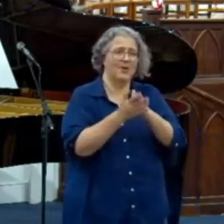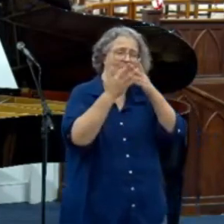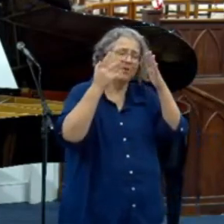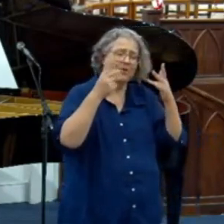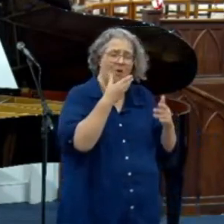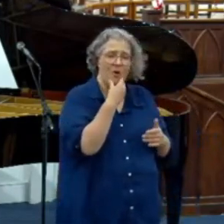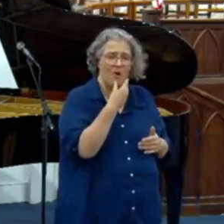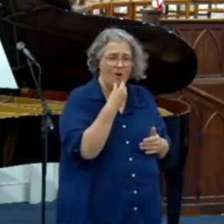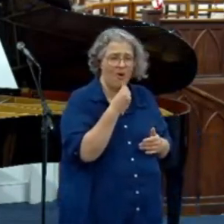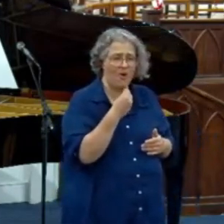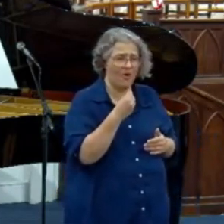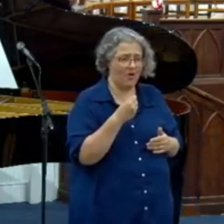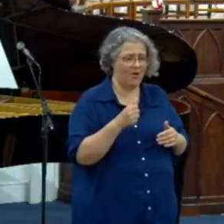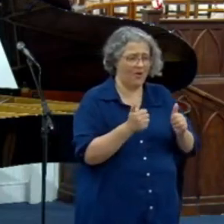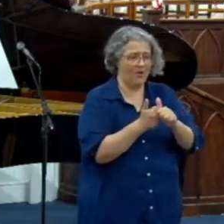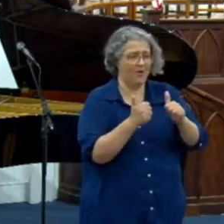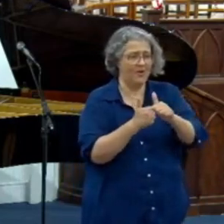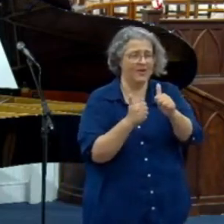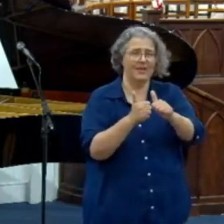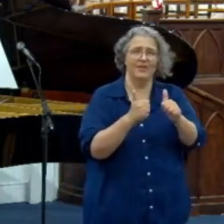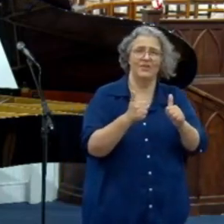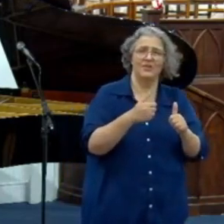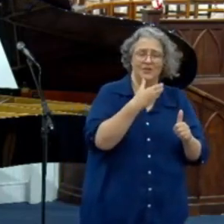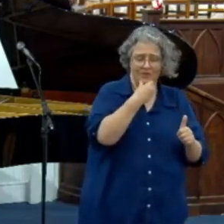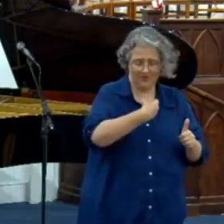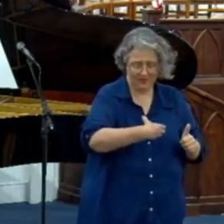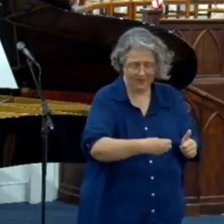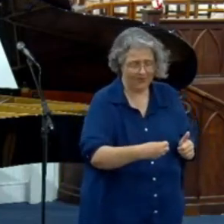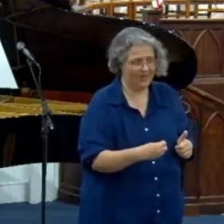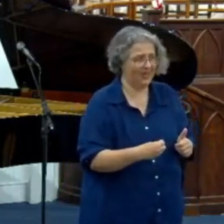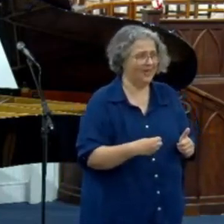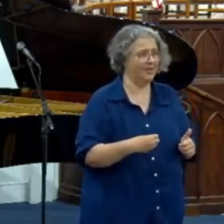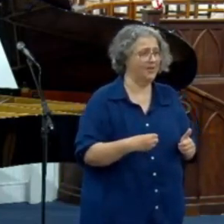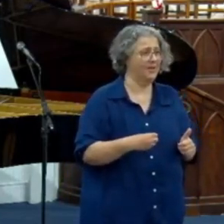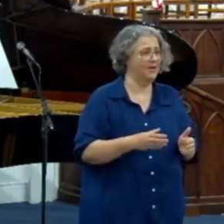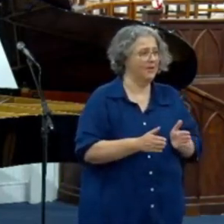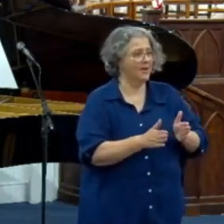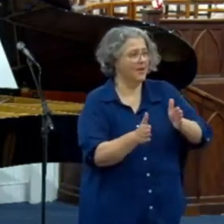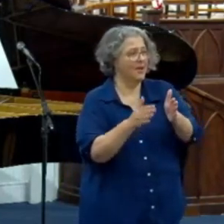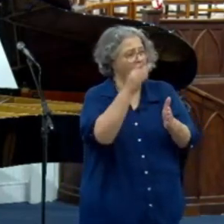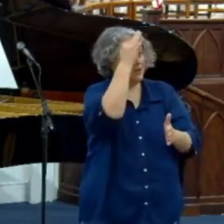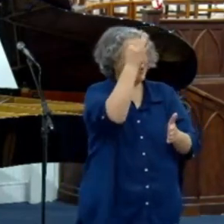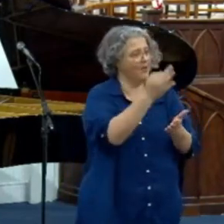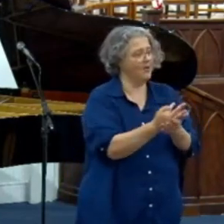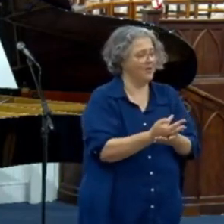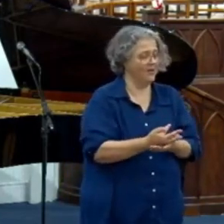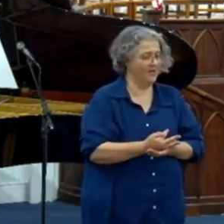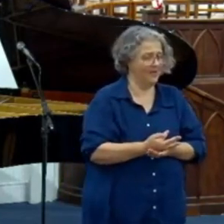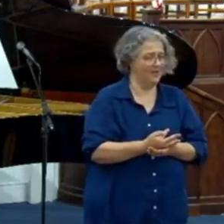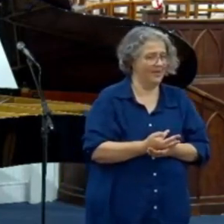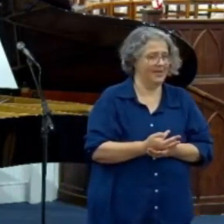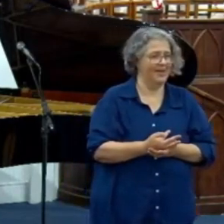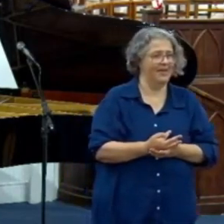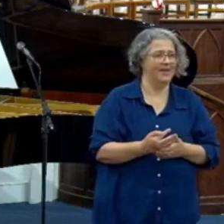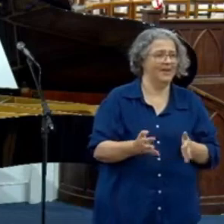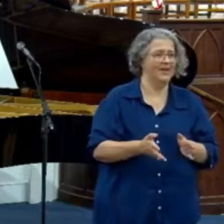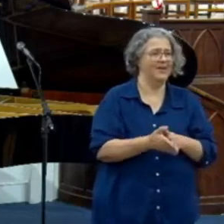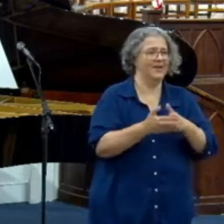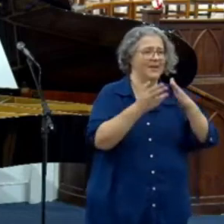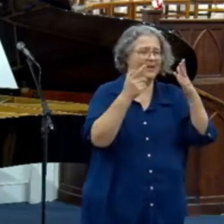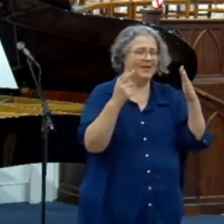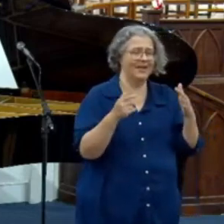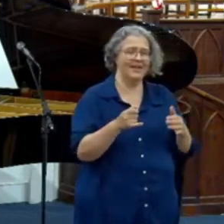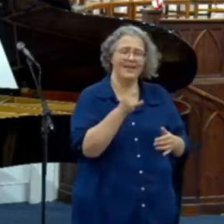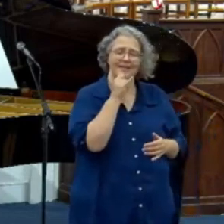ver um homem dirigindo seus filhos no caminho da fé. Os atos bons são sempre magníficos e eles são